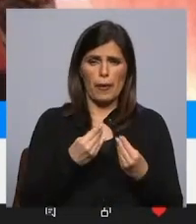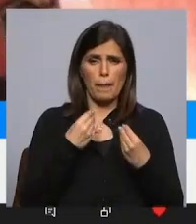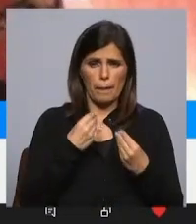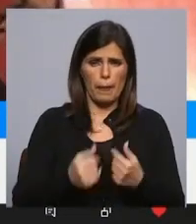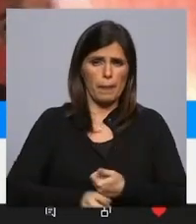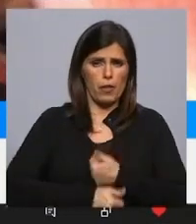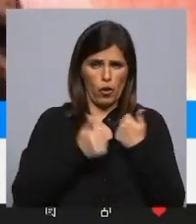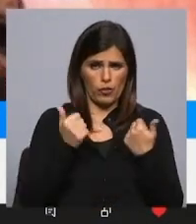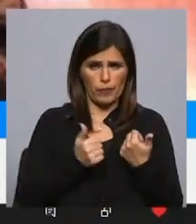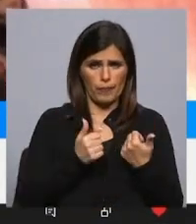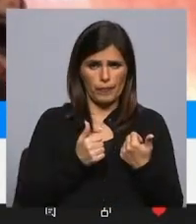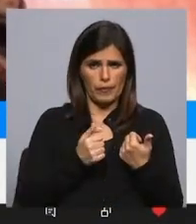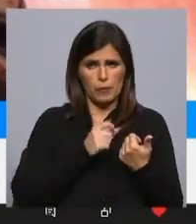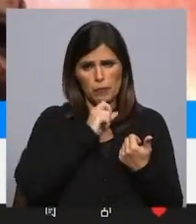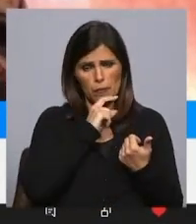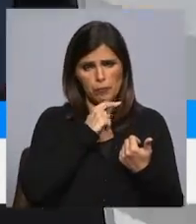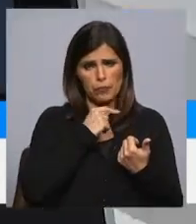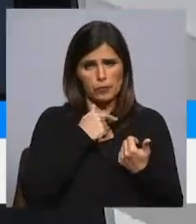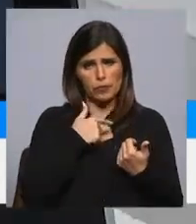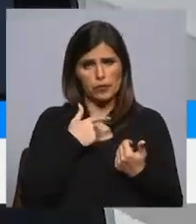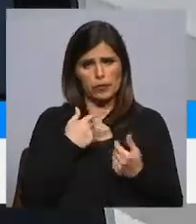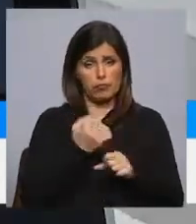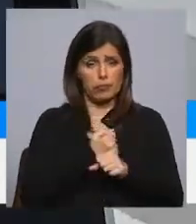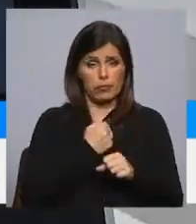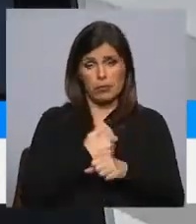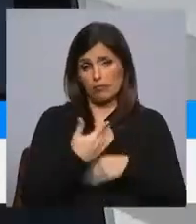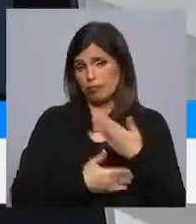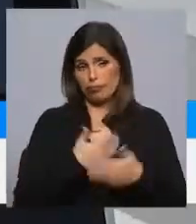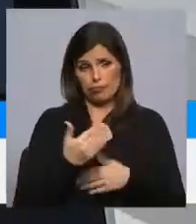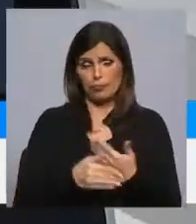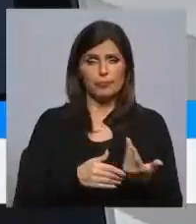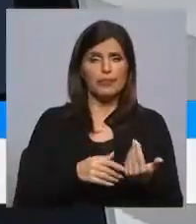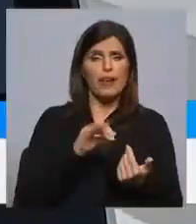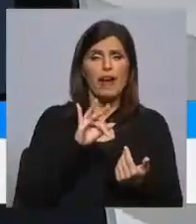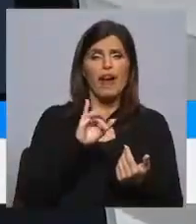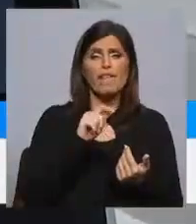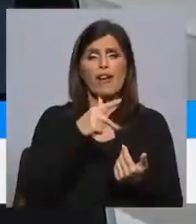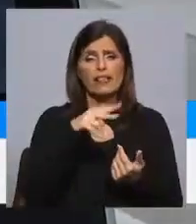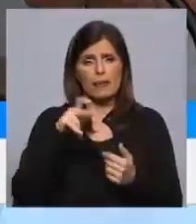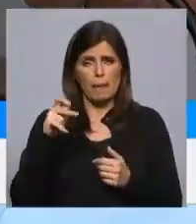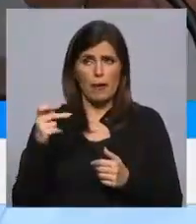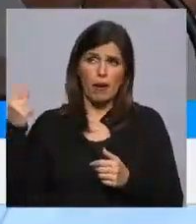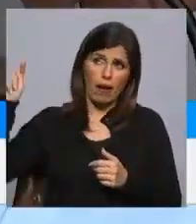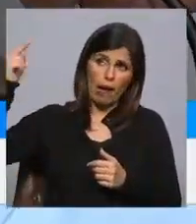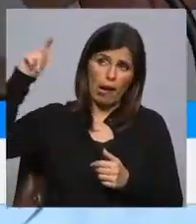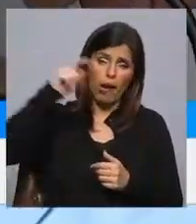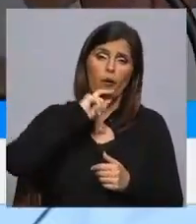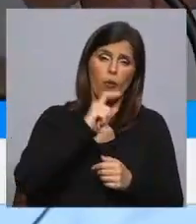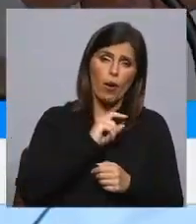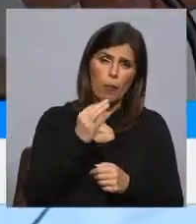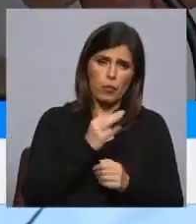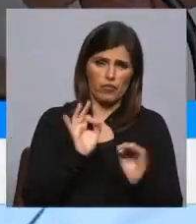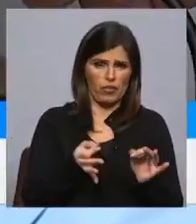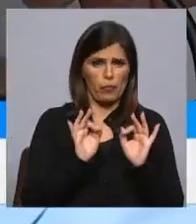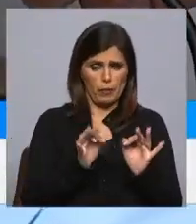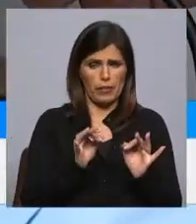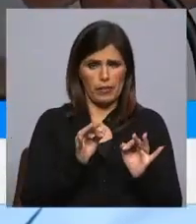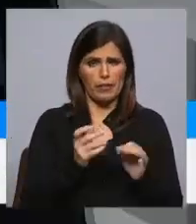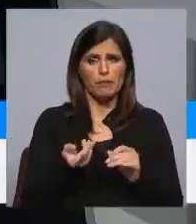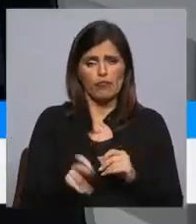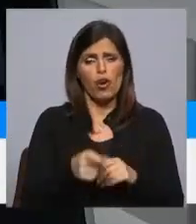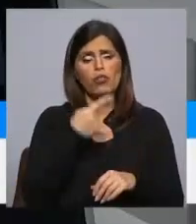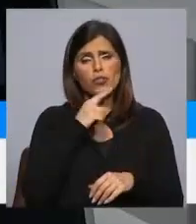melhor, para poder desempenhar a minha atividade. Para Fátima, a deslocação da guarda ao Porto já valeu a pena para